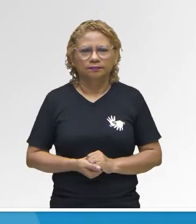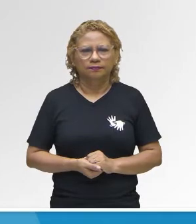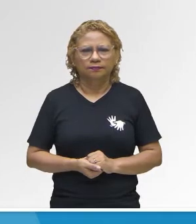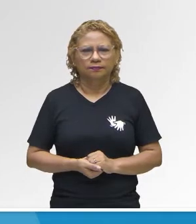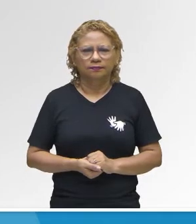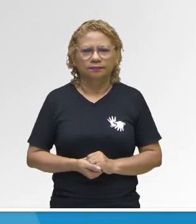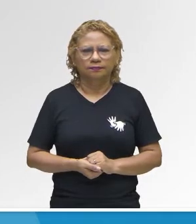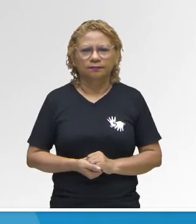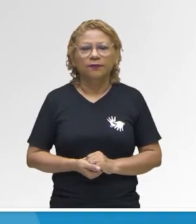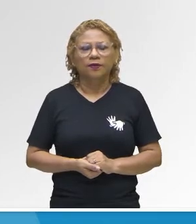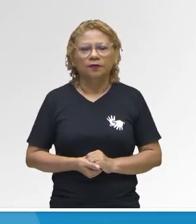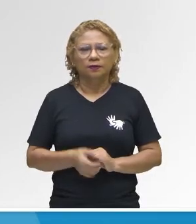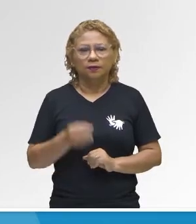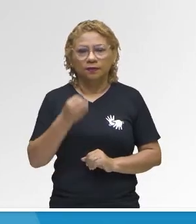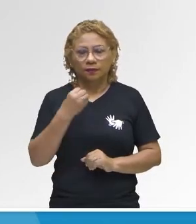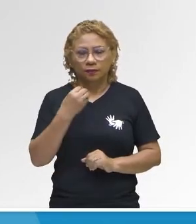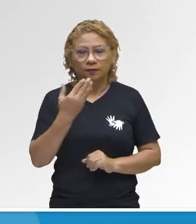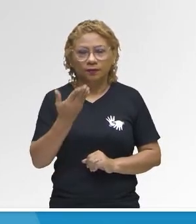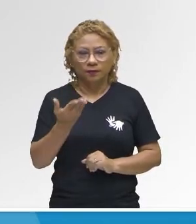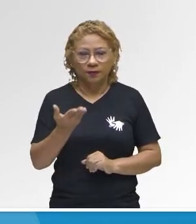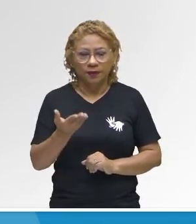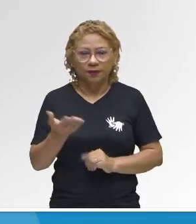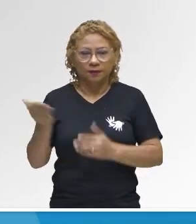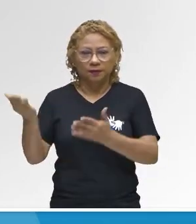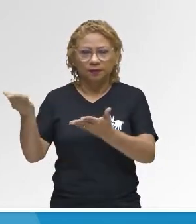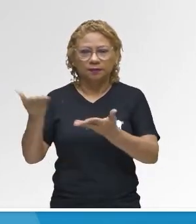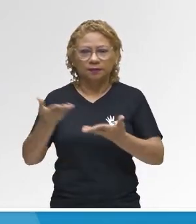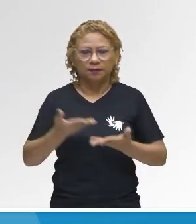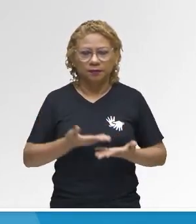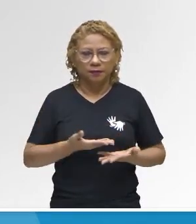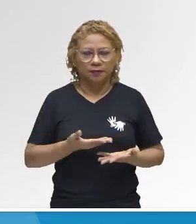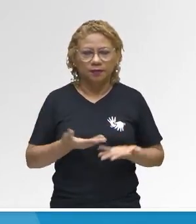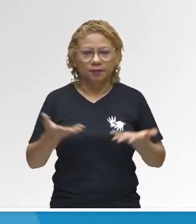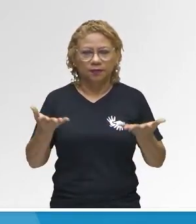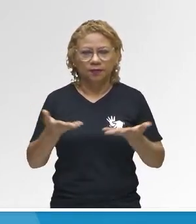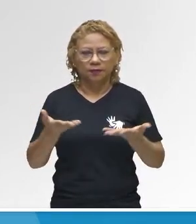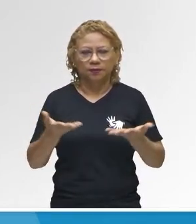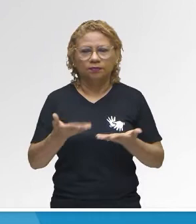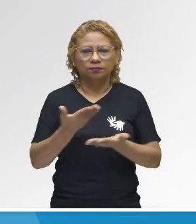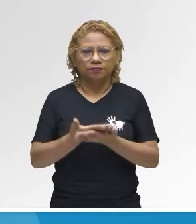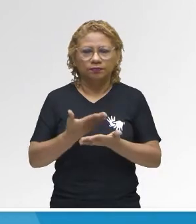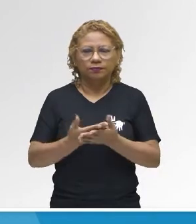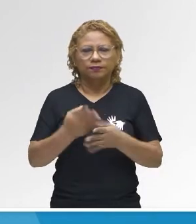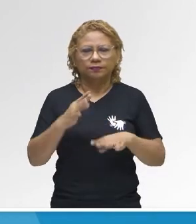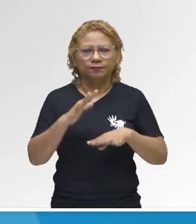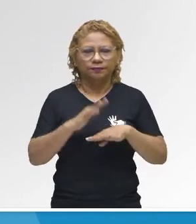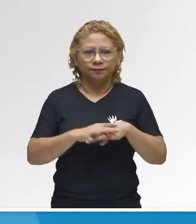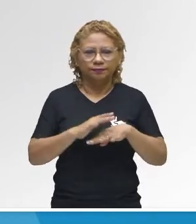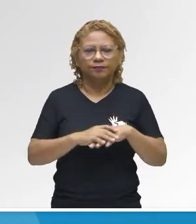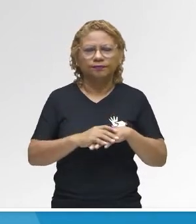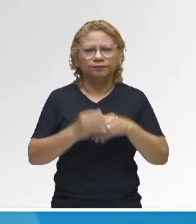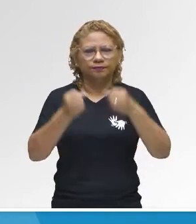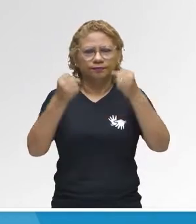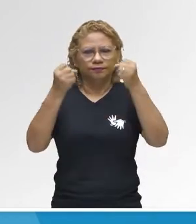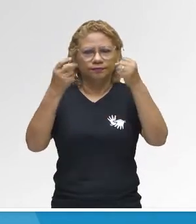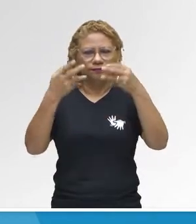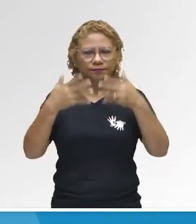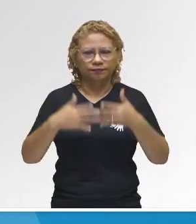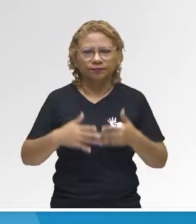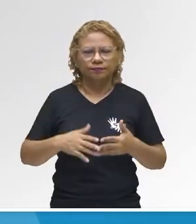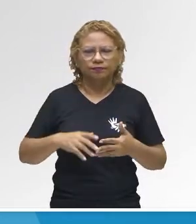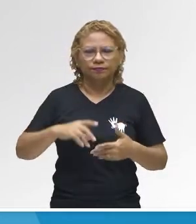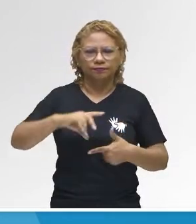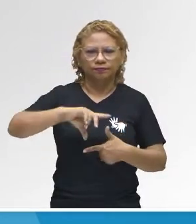Olá pessoal, sejam bem-vindos à nossa aula de matemática. Hoje nós iremos falar sobre a geometria espacial. Veremos alguns